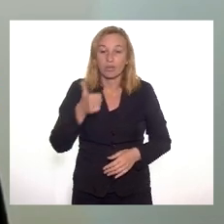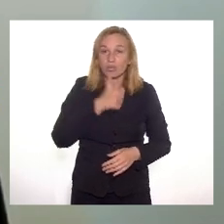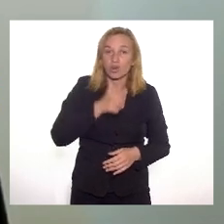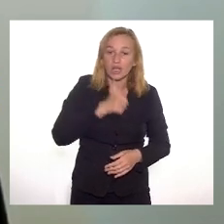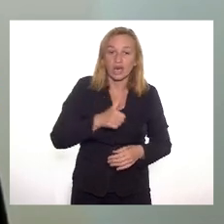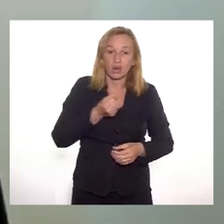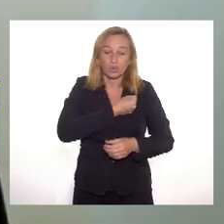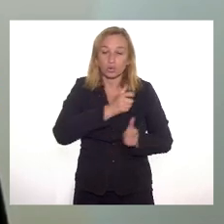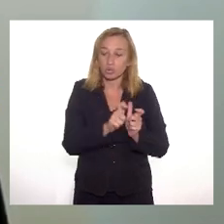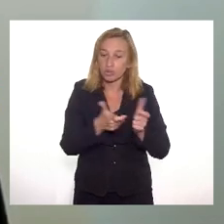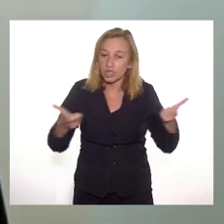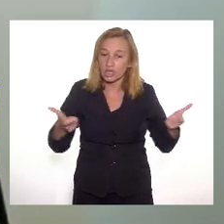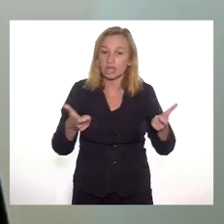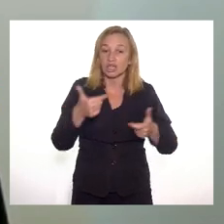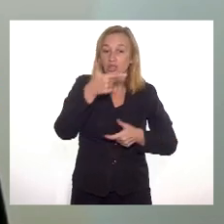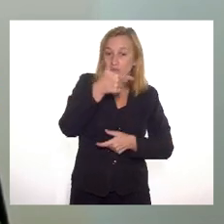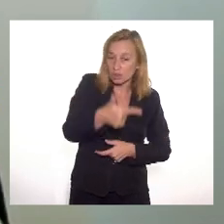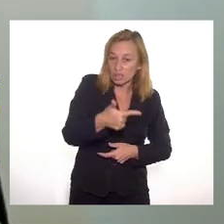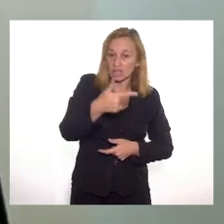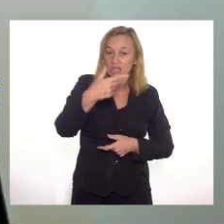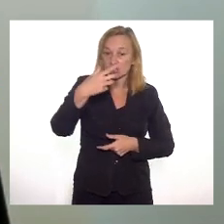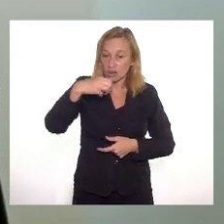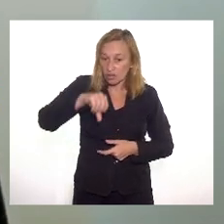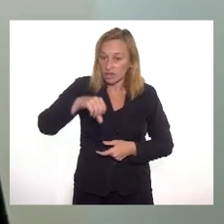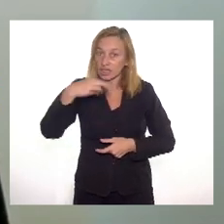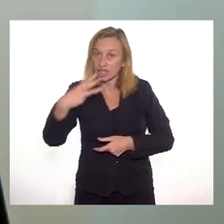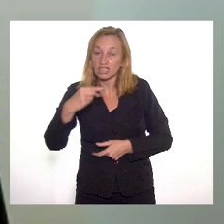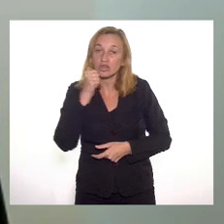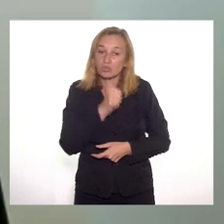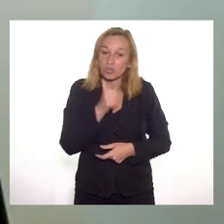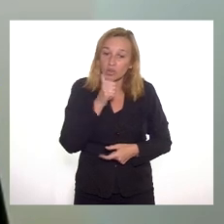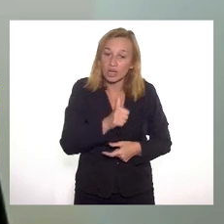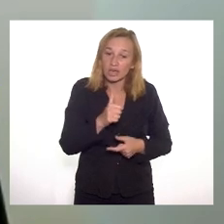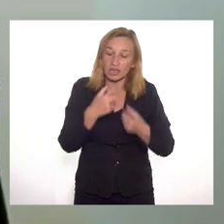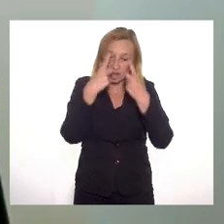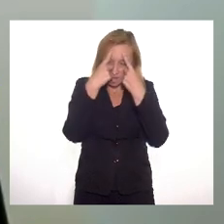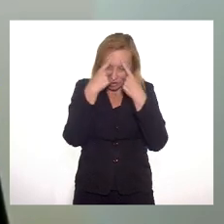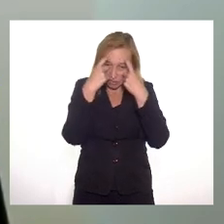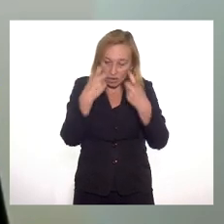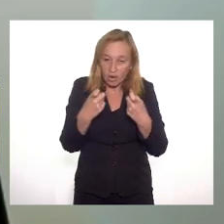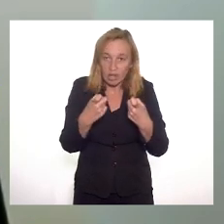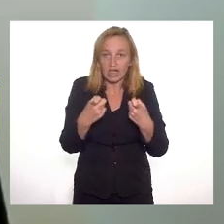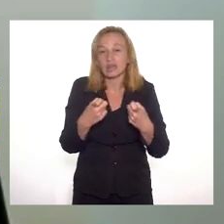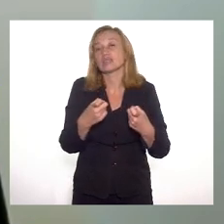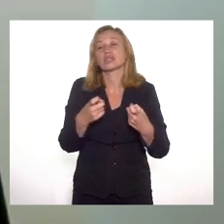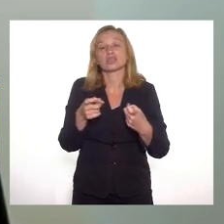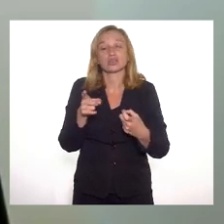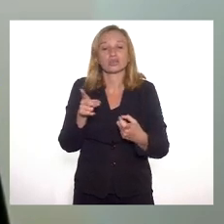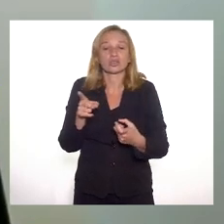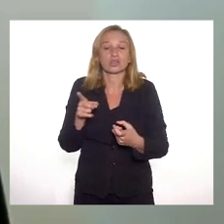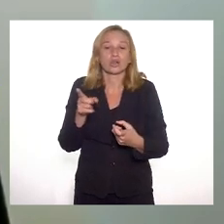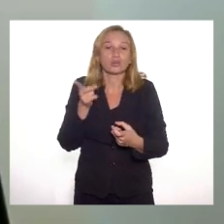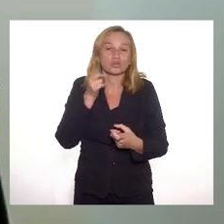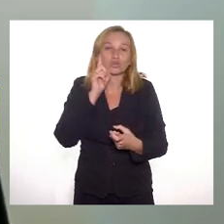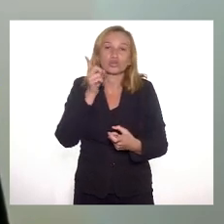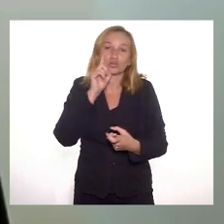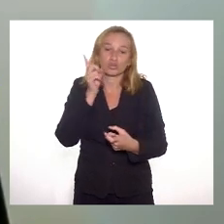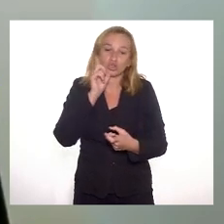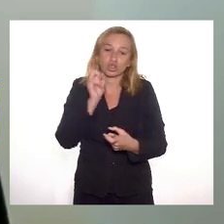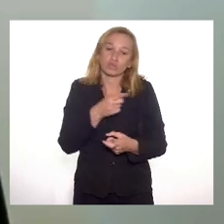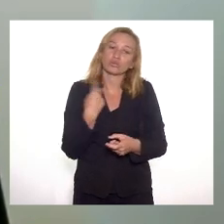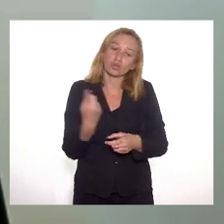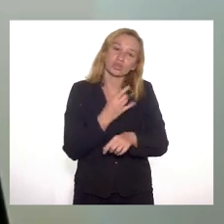foi muito crescente, são 293 mulheres que vêm sendo vítimas de violência por dia no